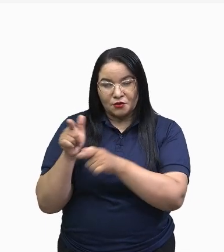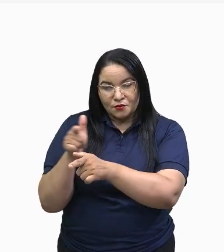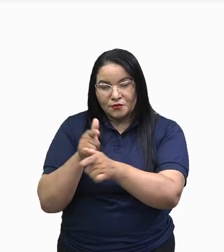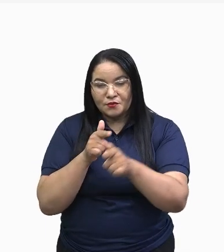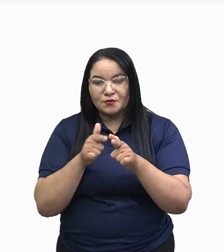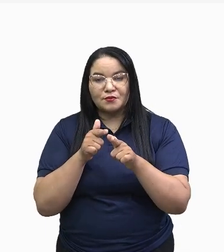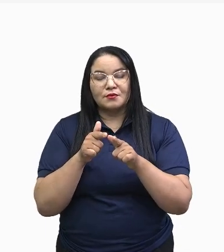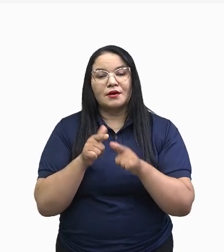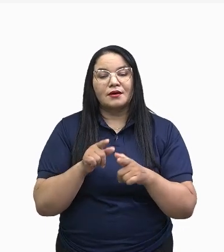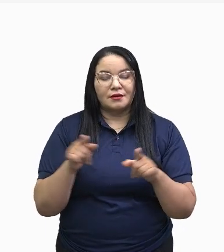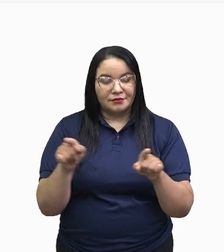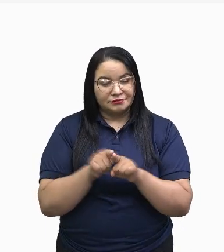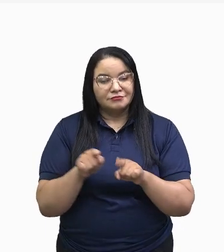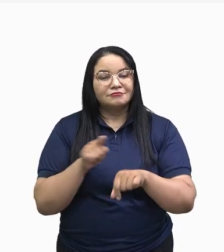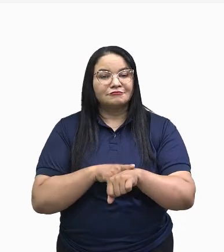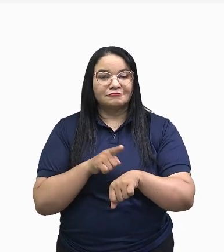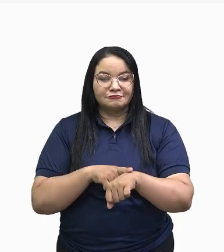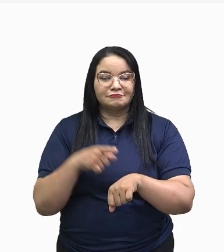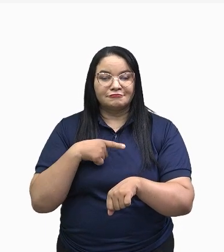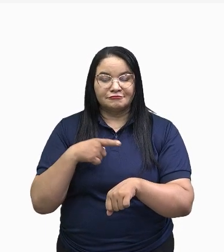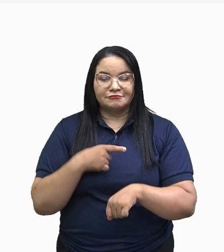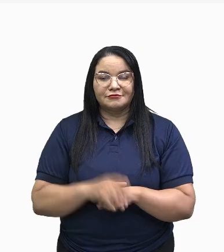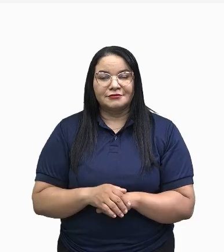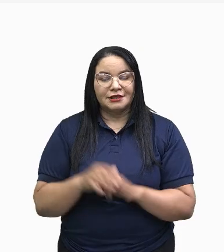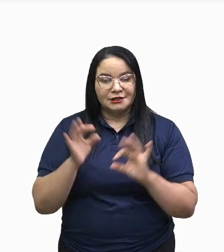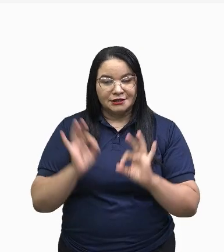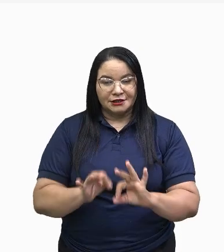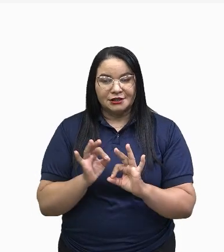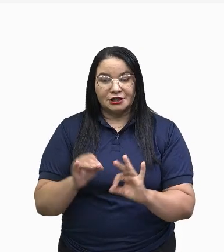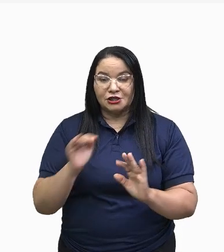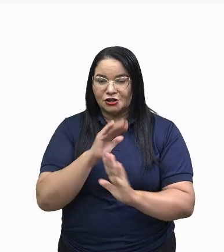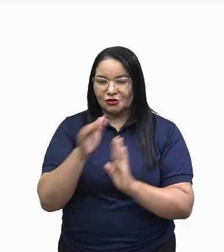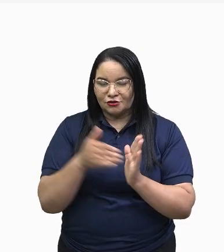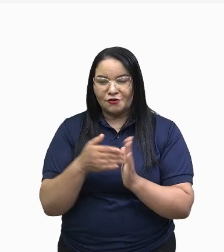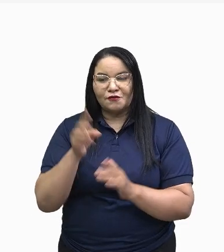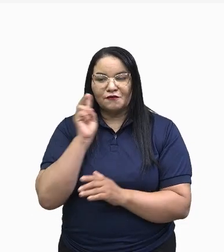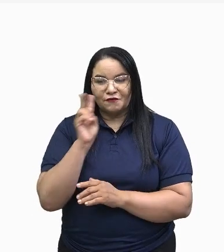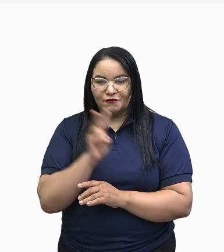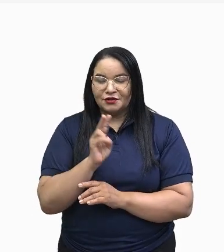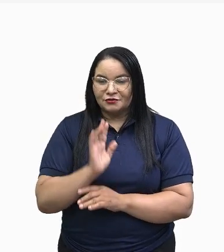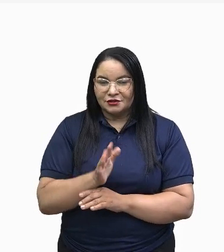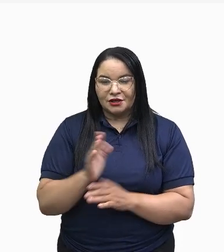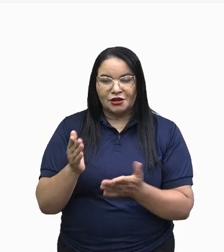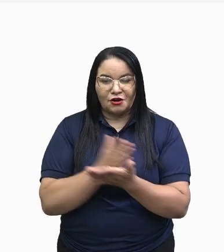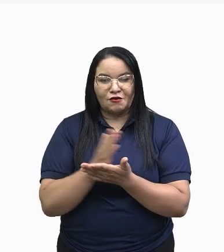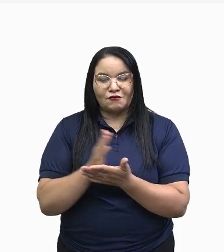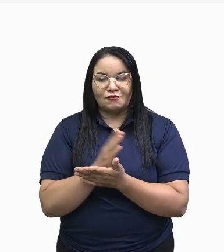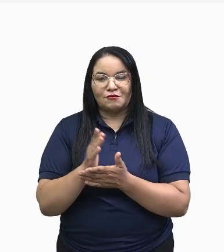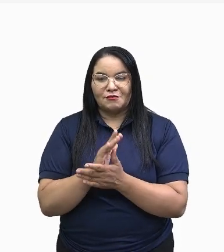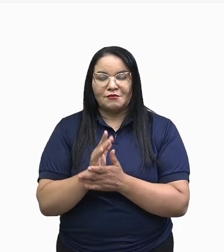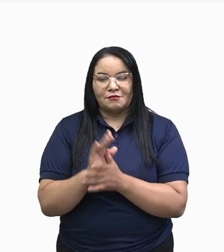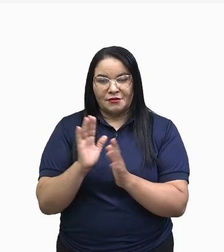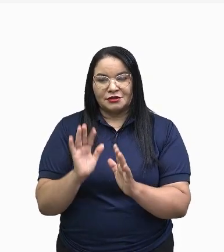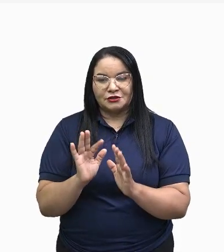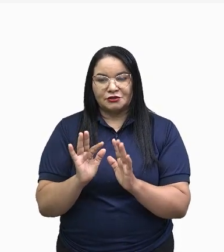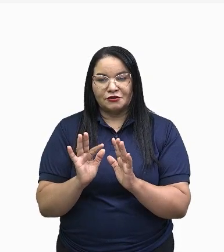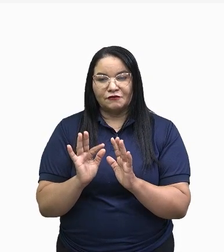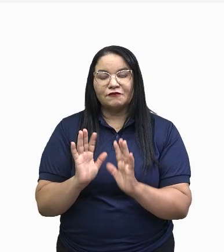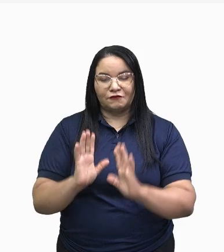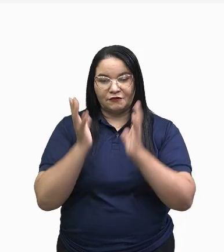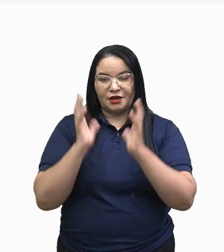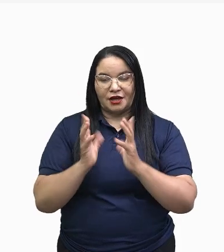Isso mesmo, né? Tenho certeza que todos aí já viram, né, em algumas festas, né,